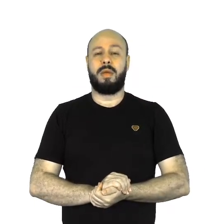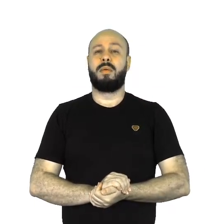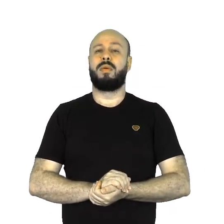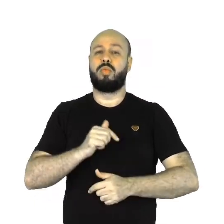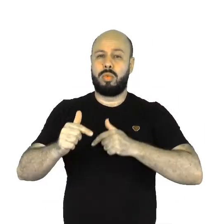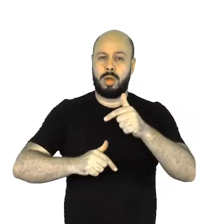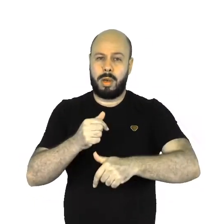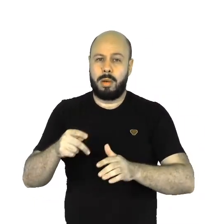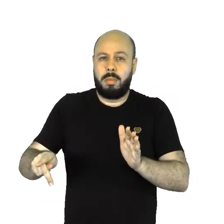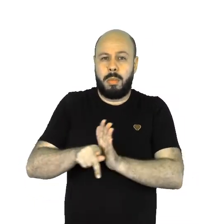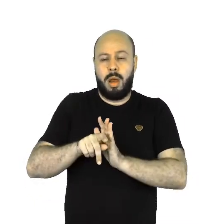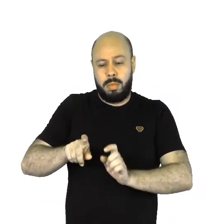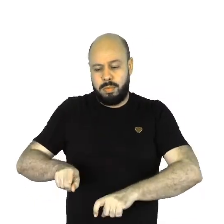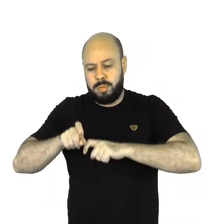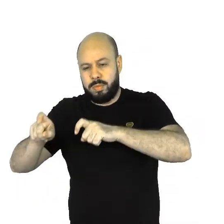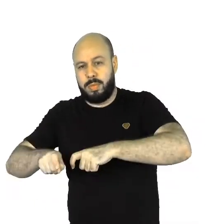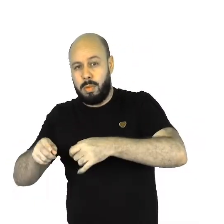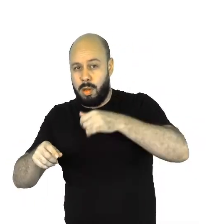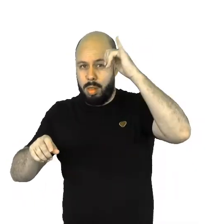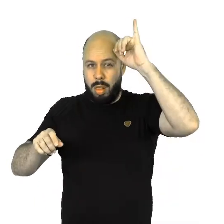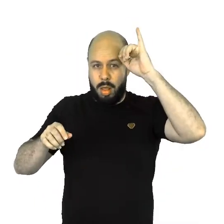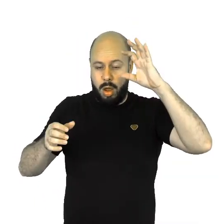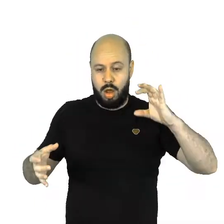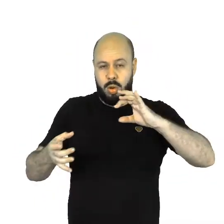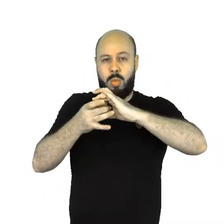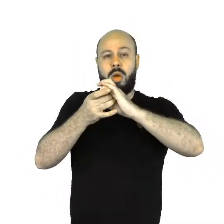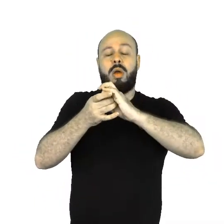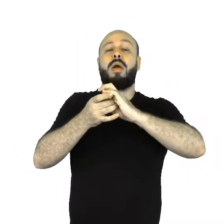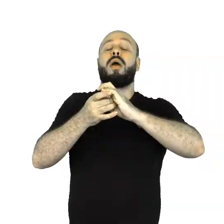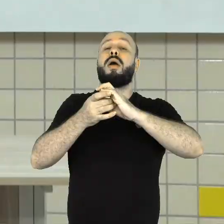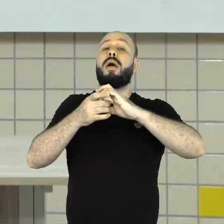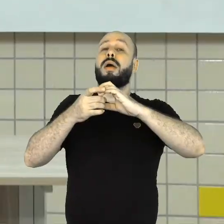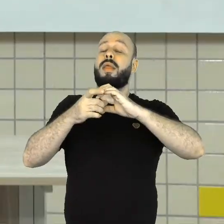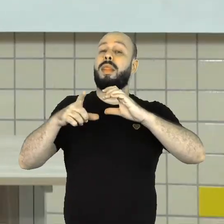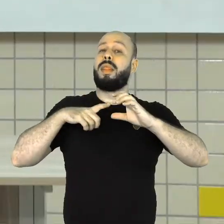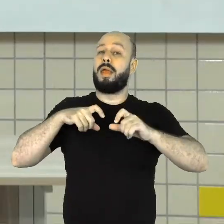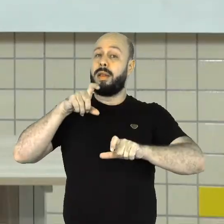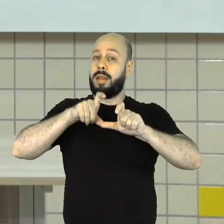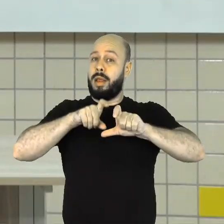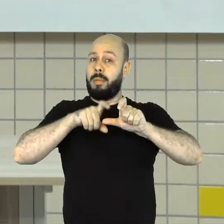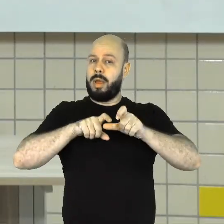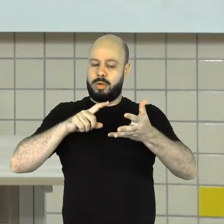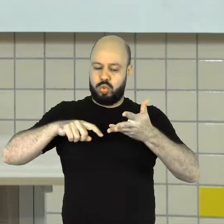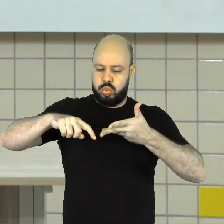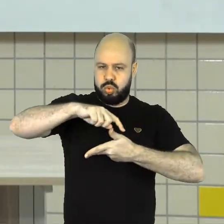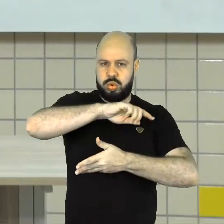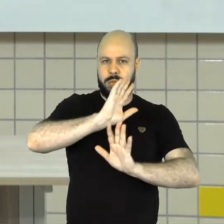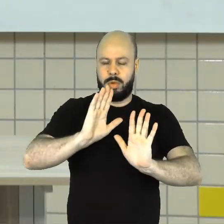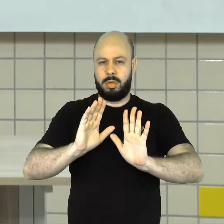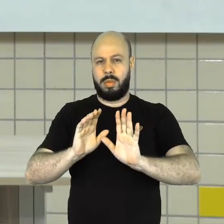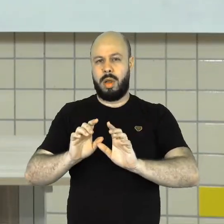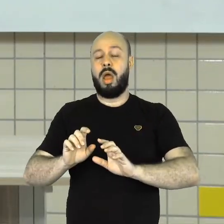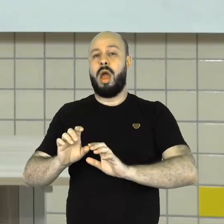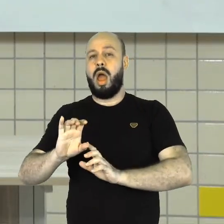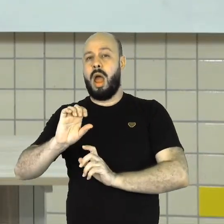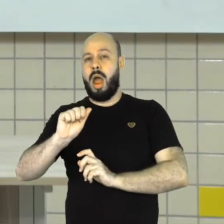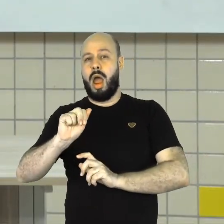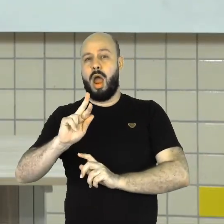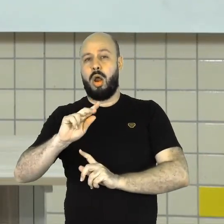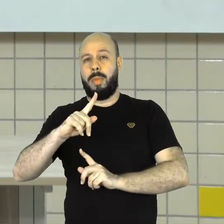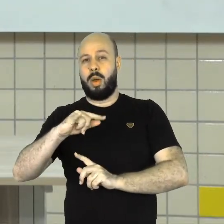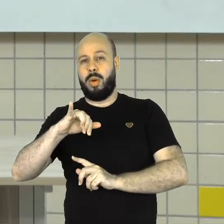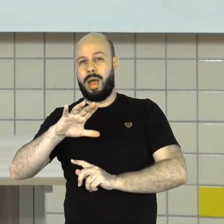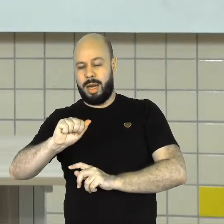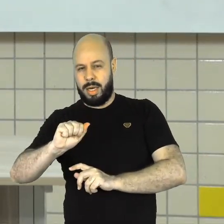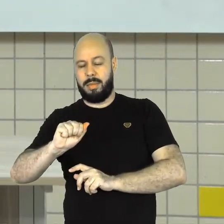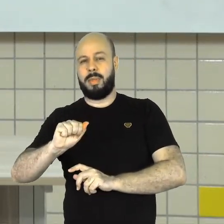atividade agropecuária é dependente de alguns fatores. Agropecuária, hein, pessoal? Agricultura e pecuária. A